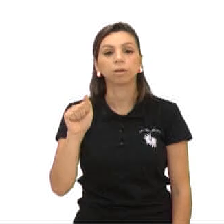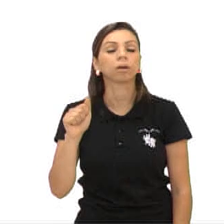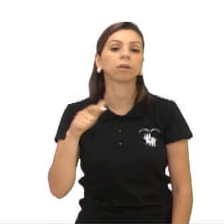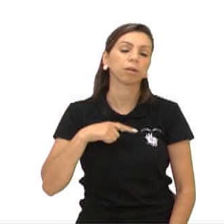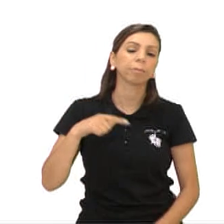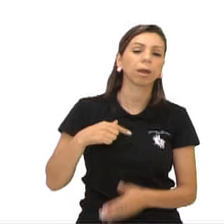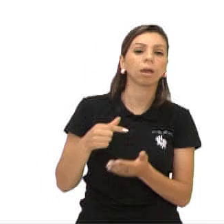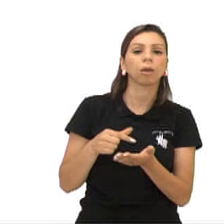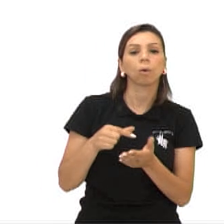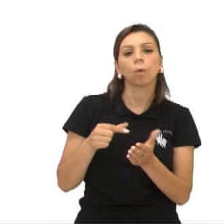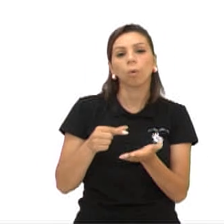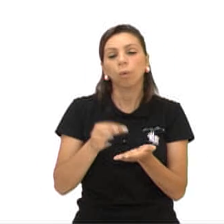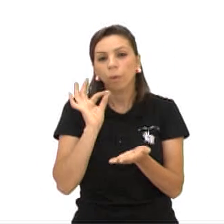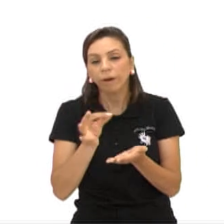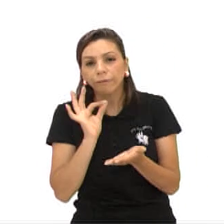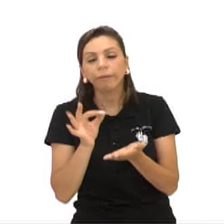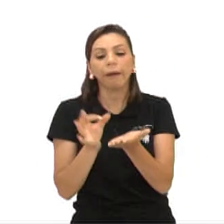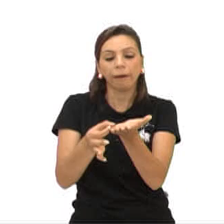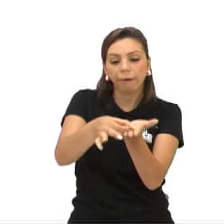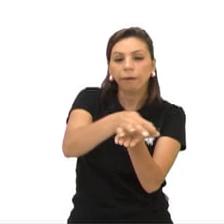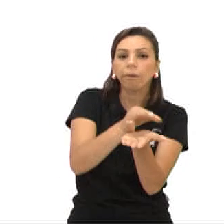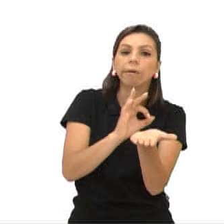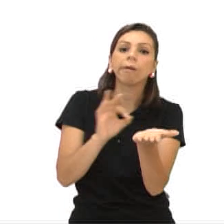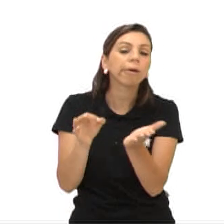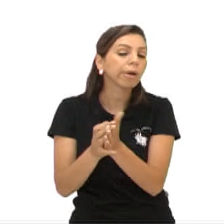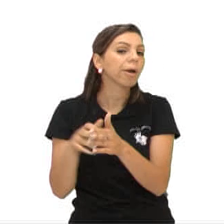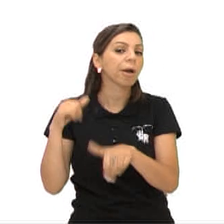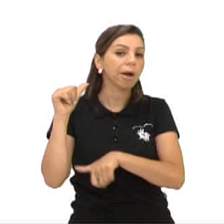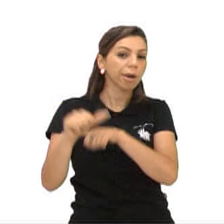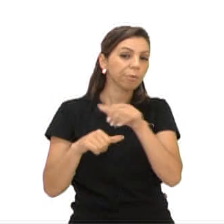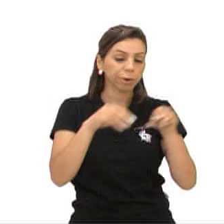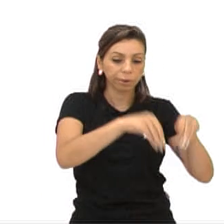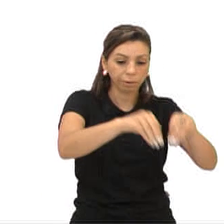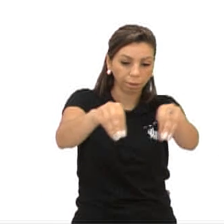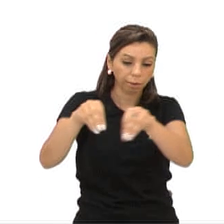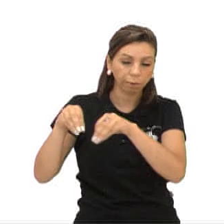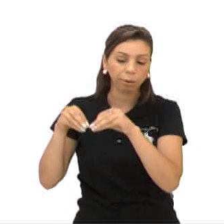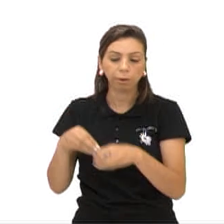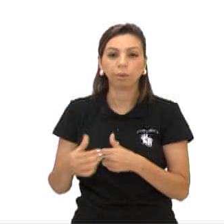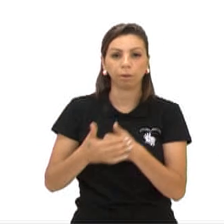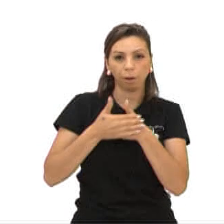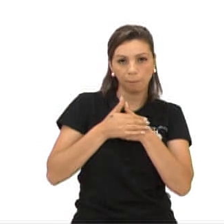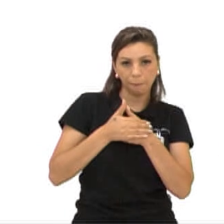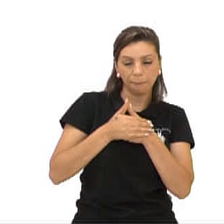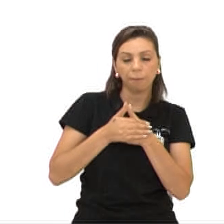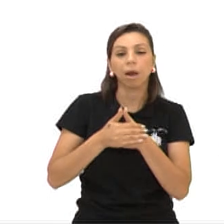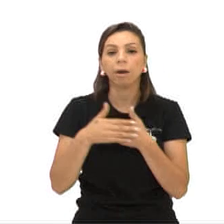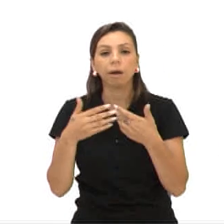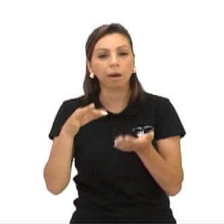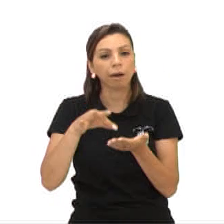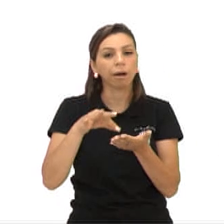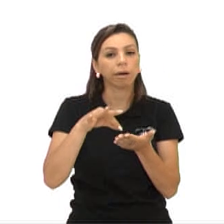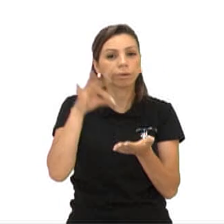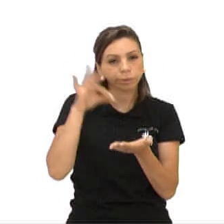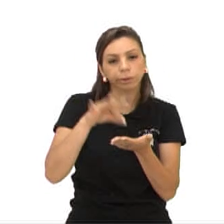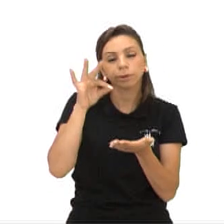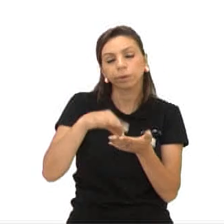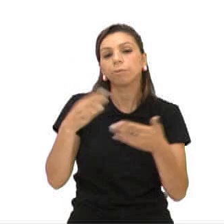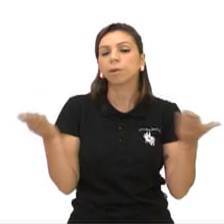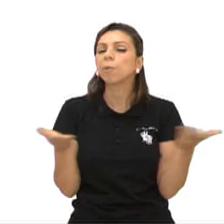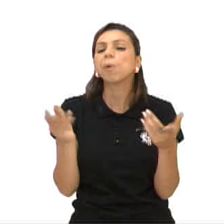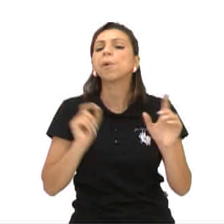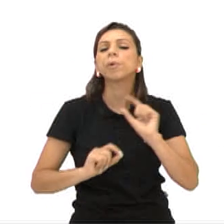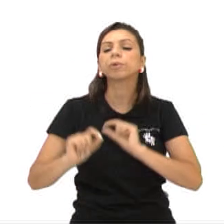café, vamos ver em outro momento a importância do ciclo da erva mate, também vamos assentar sobre isso, mas hoje a gente